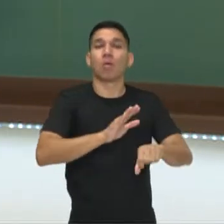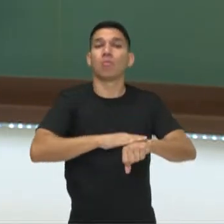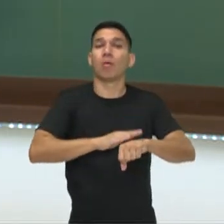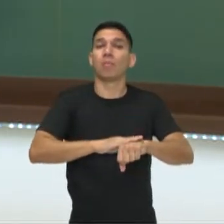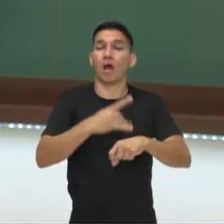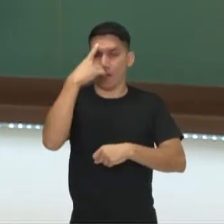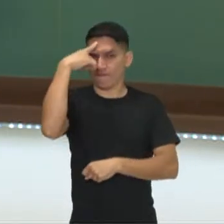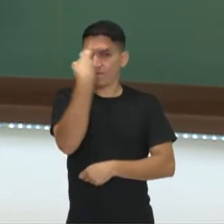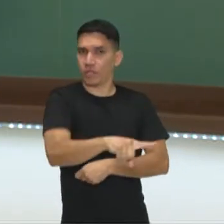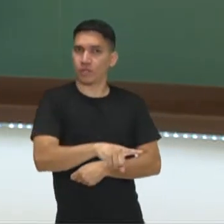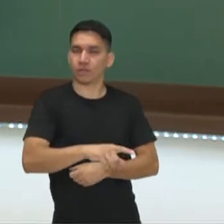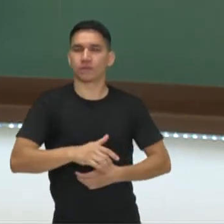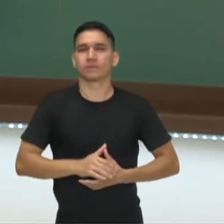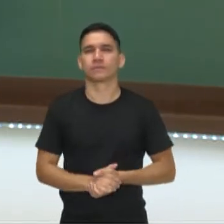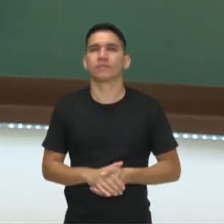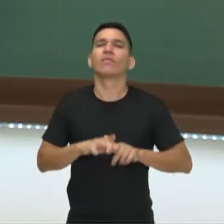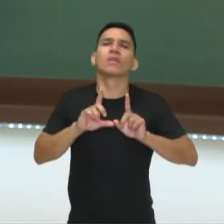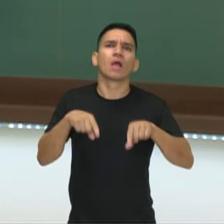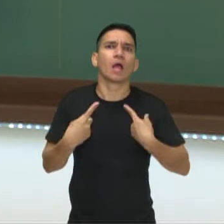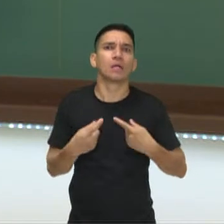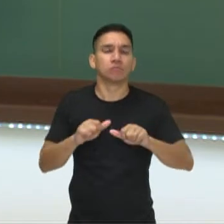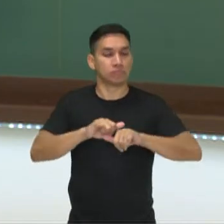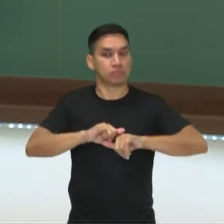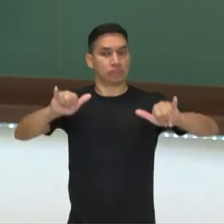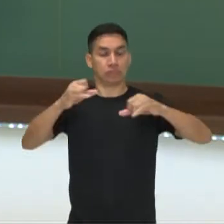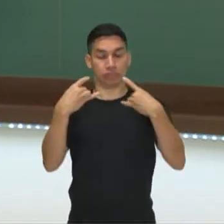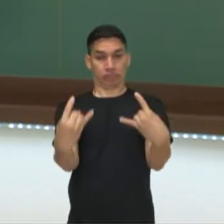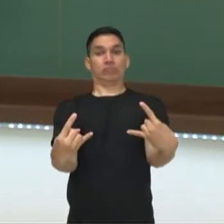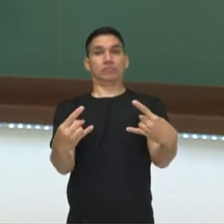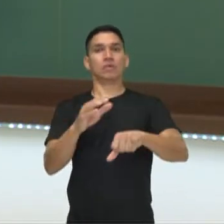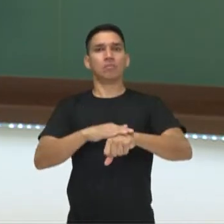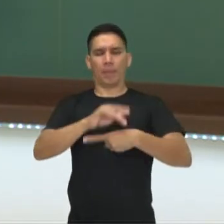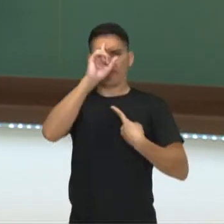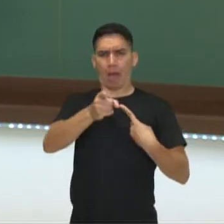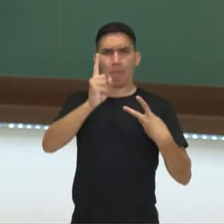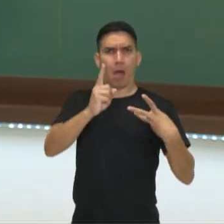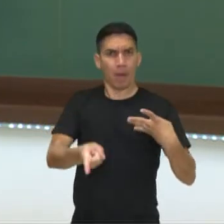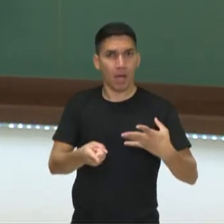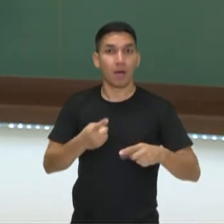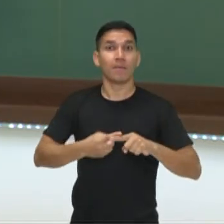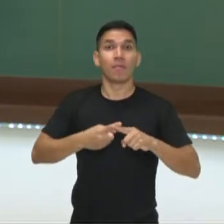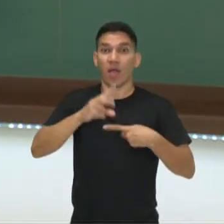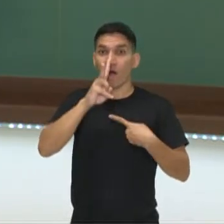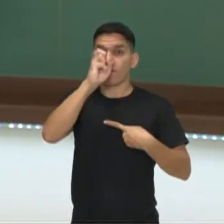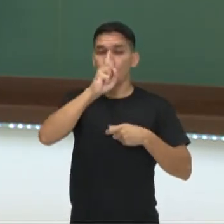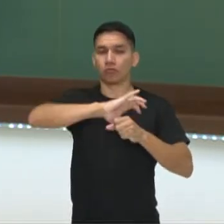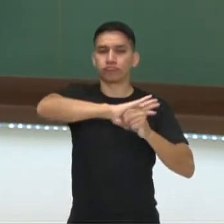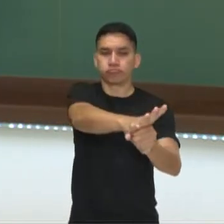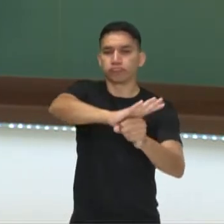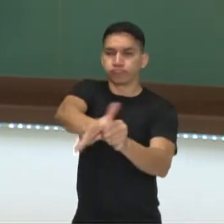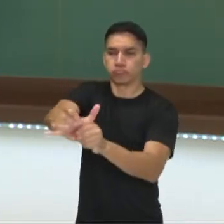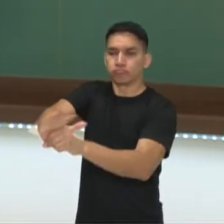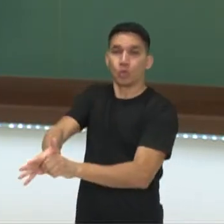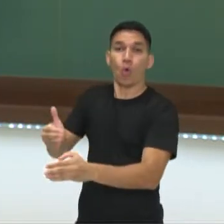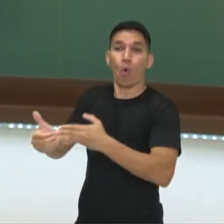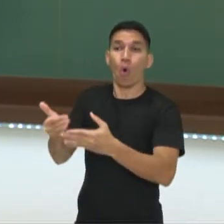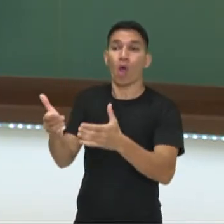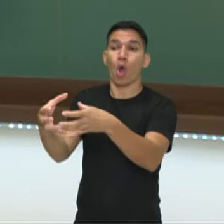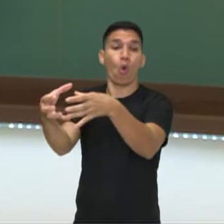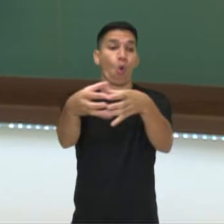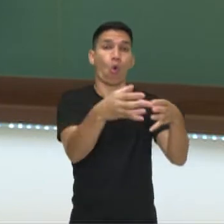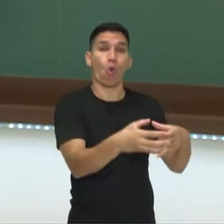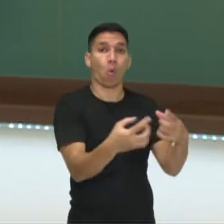questão muito, muito latente do autoritarismo. Ele reprime pela força qualquer tipo de posição